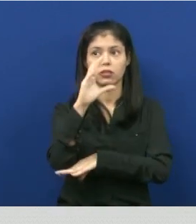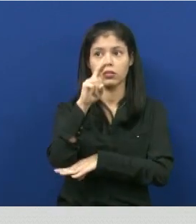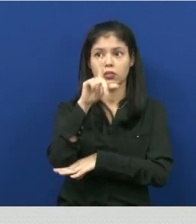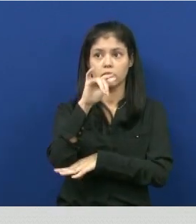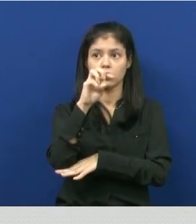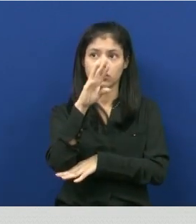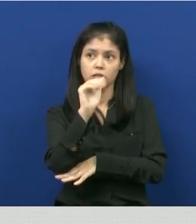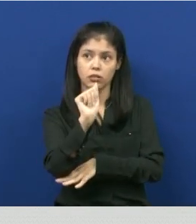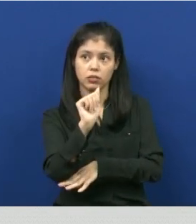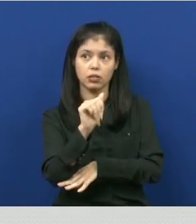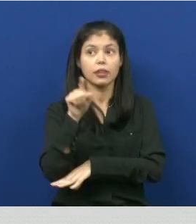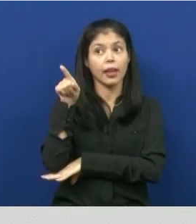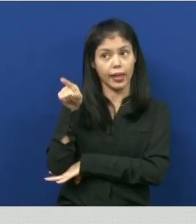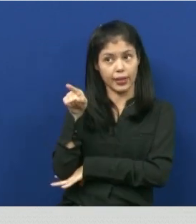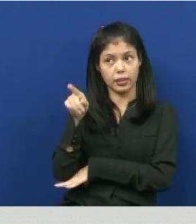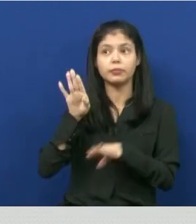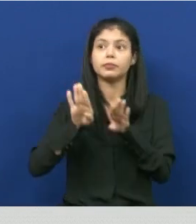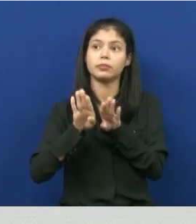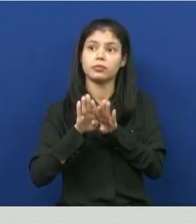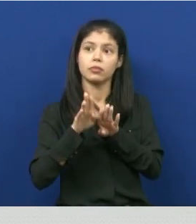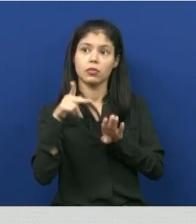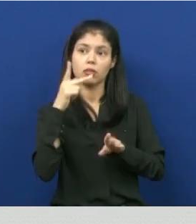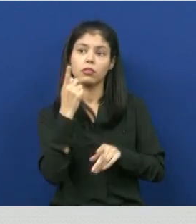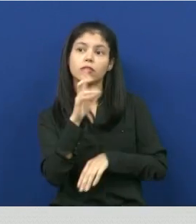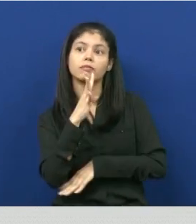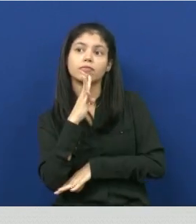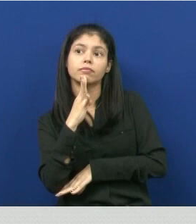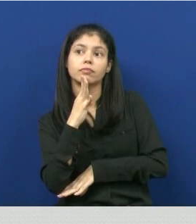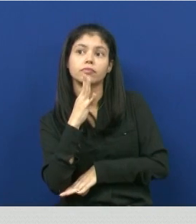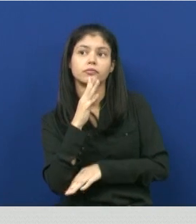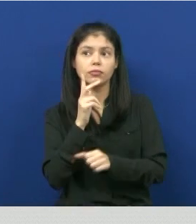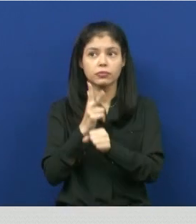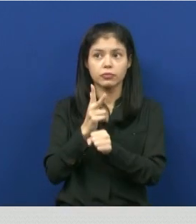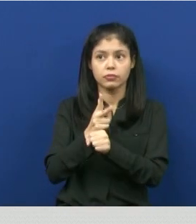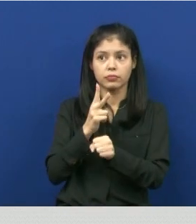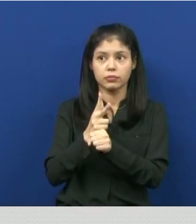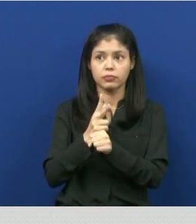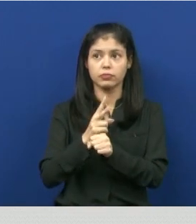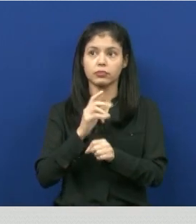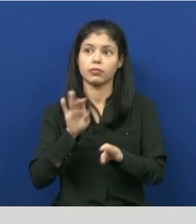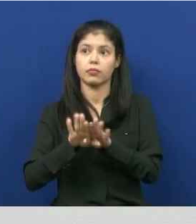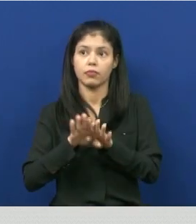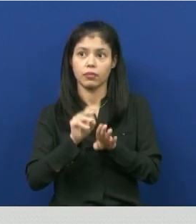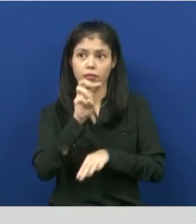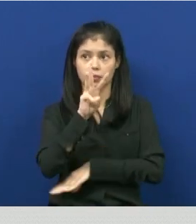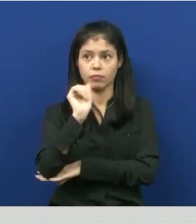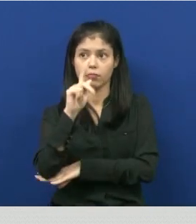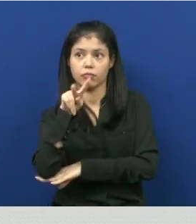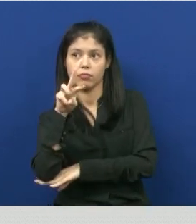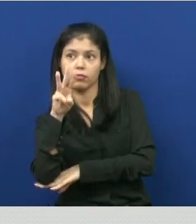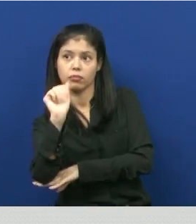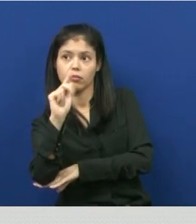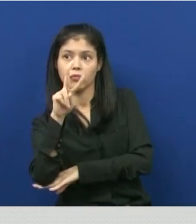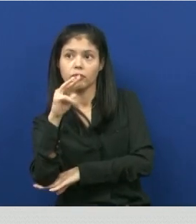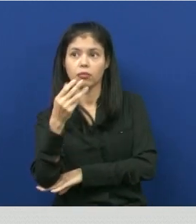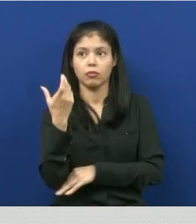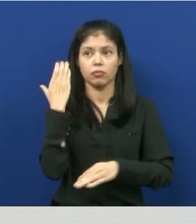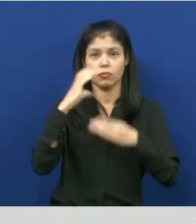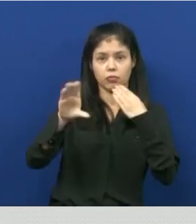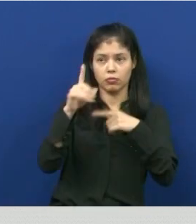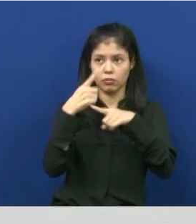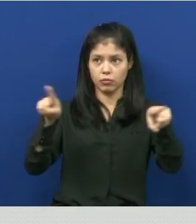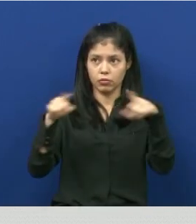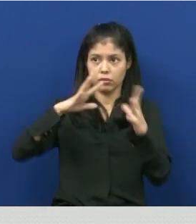colombiana. Ella conoció a Piqué en la grabación del video Waka Waka, la canción